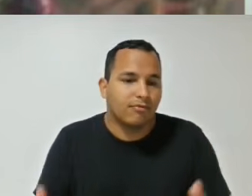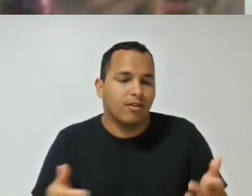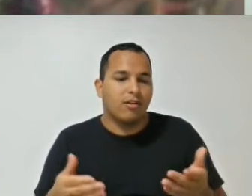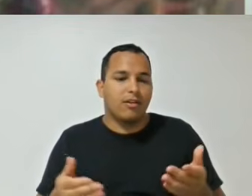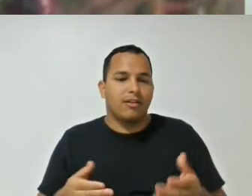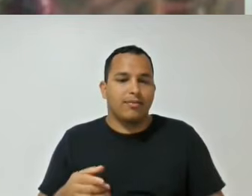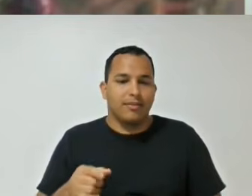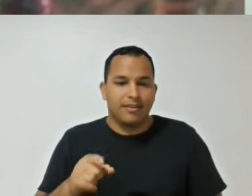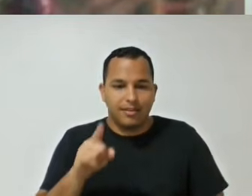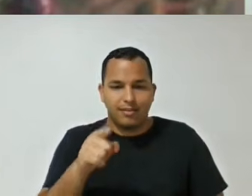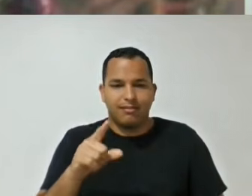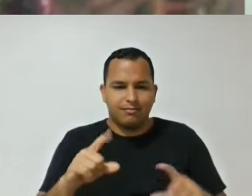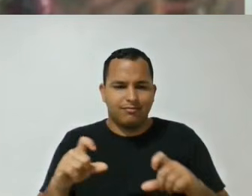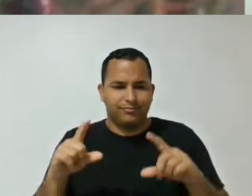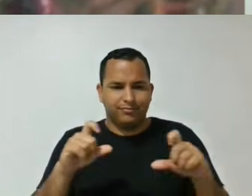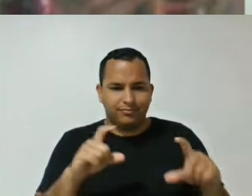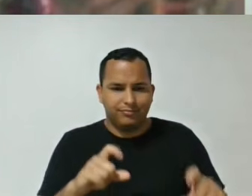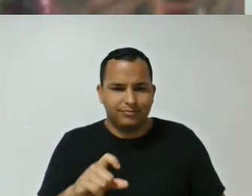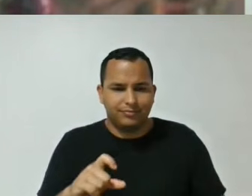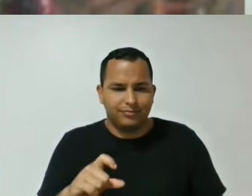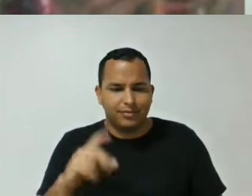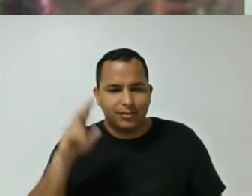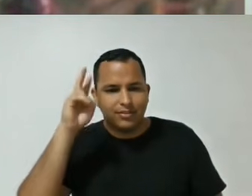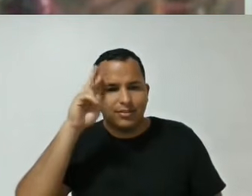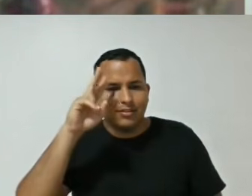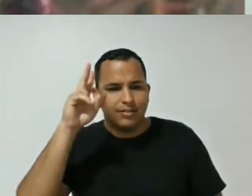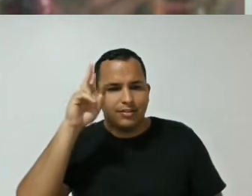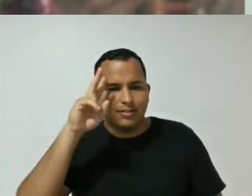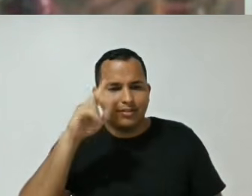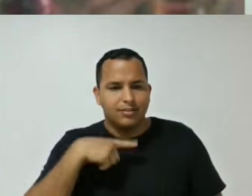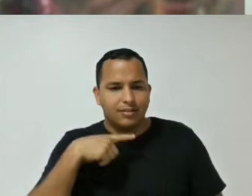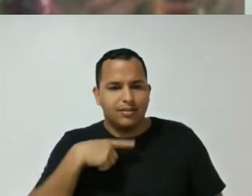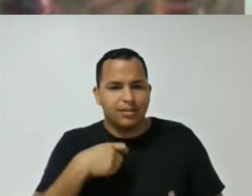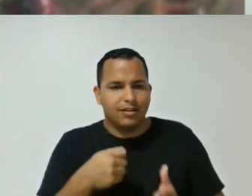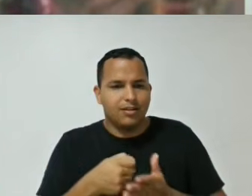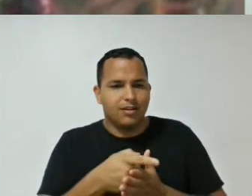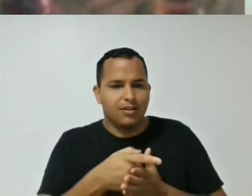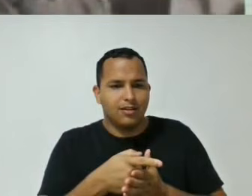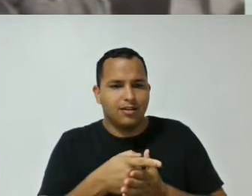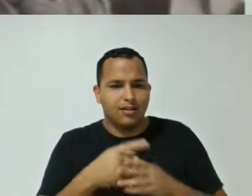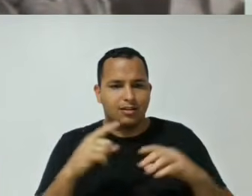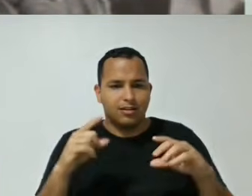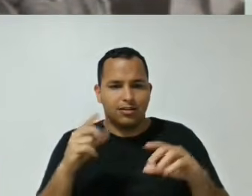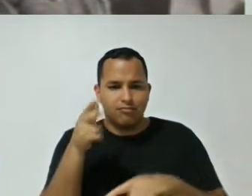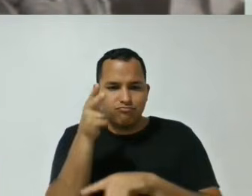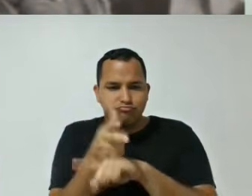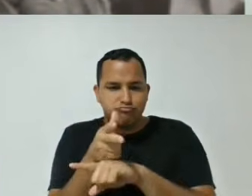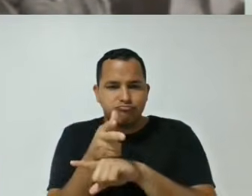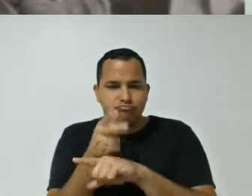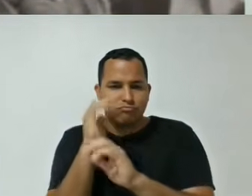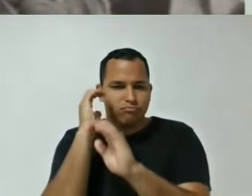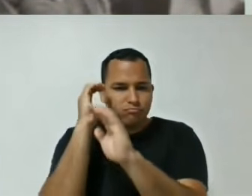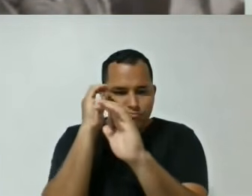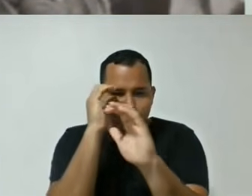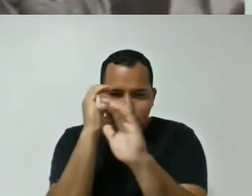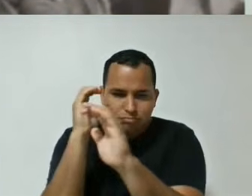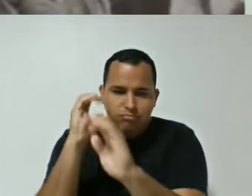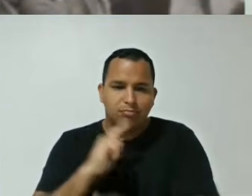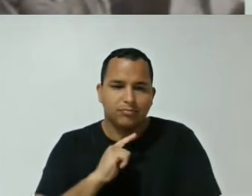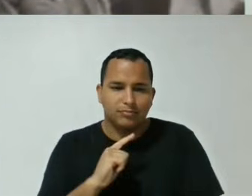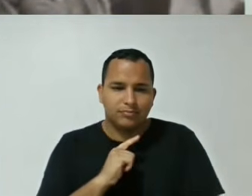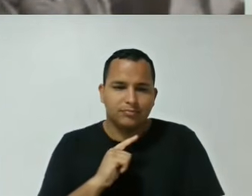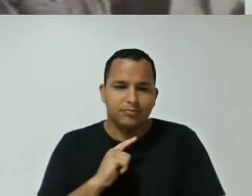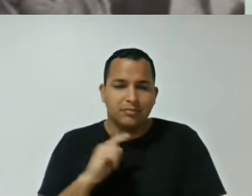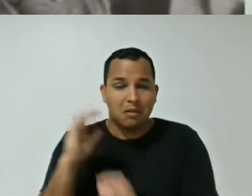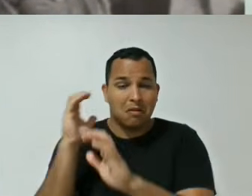esse registro, lembro que o pessoal havia comprado uma filmadora. Eu não sei se eles chegaram a